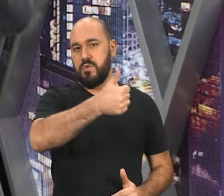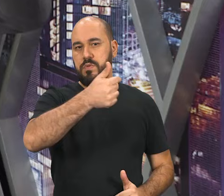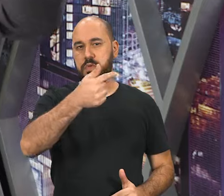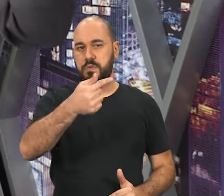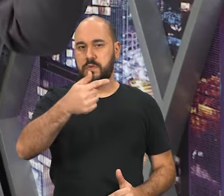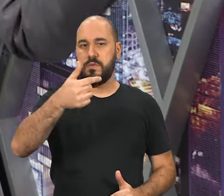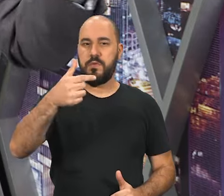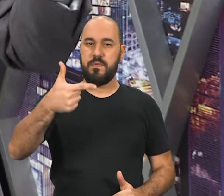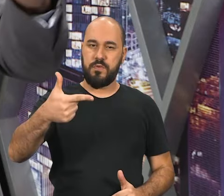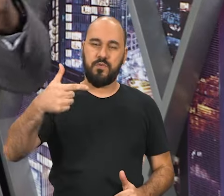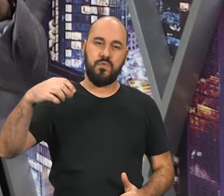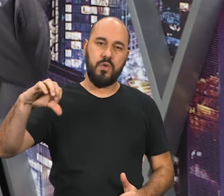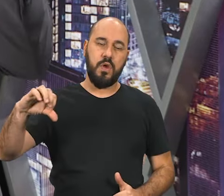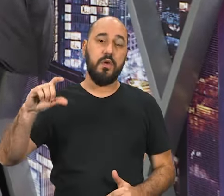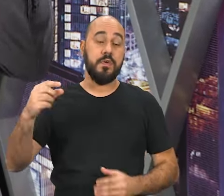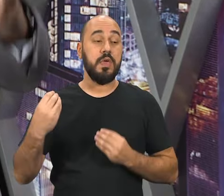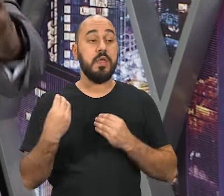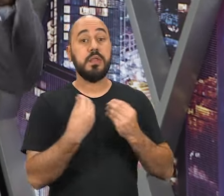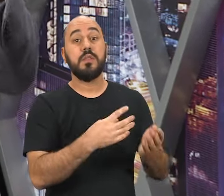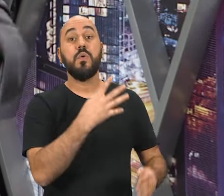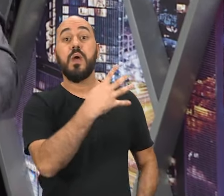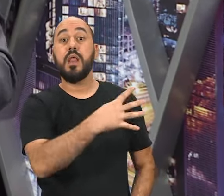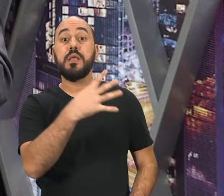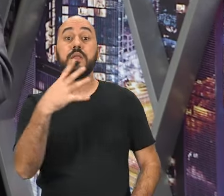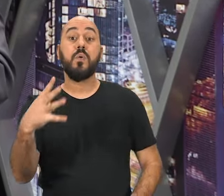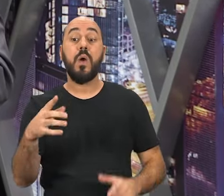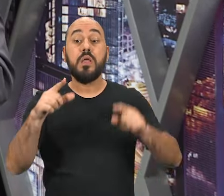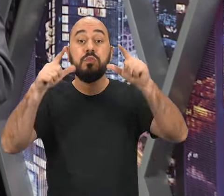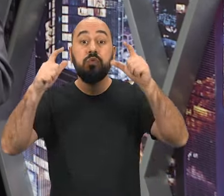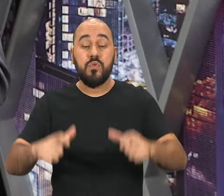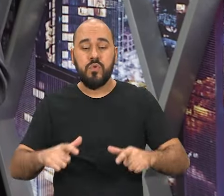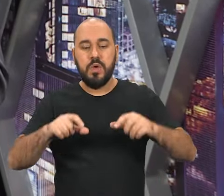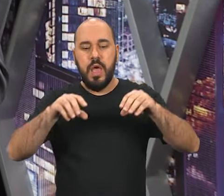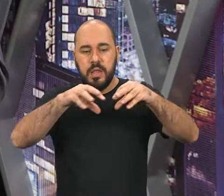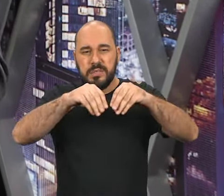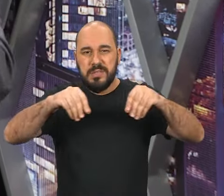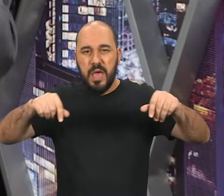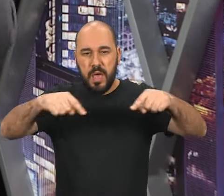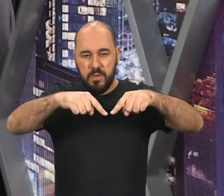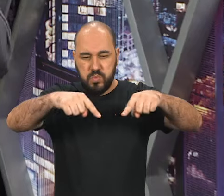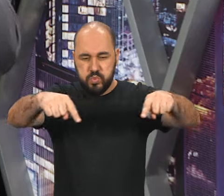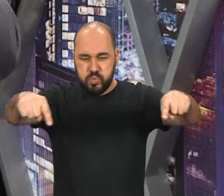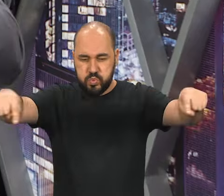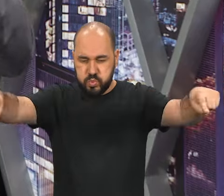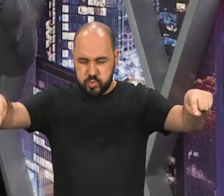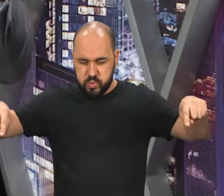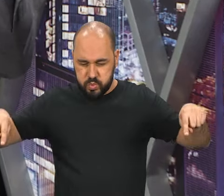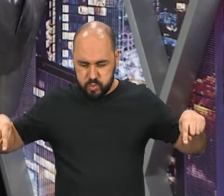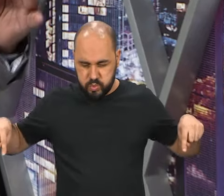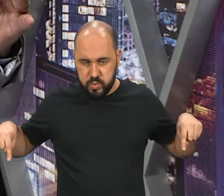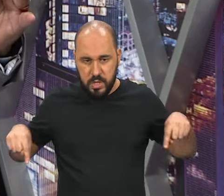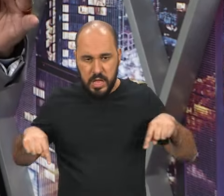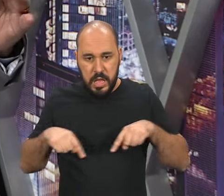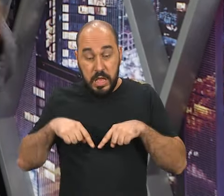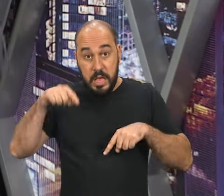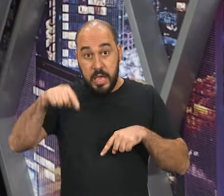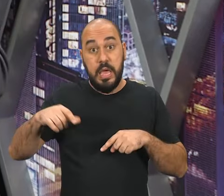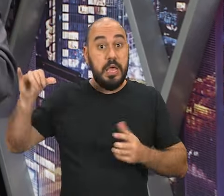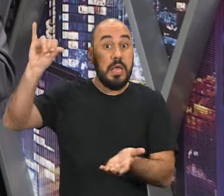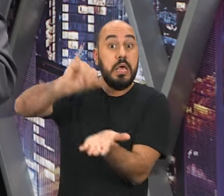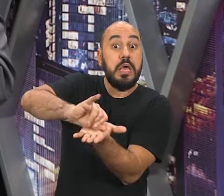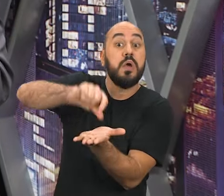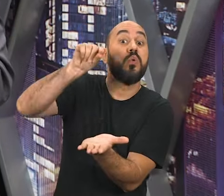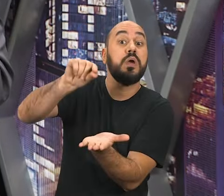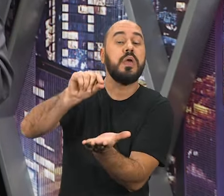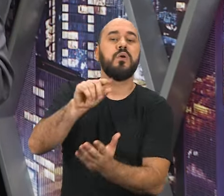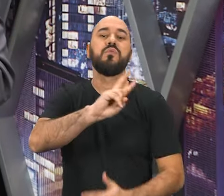Mussolini deu ao bispo de Roma 44 hectares de terra, e esses 44 hectares de terra é o que hoje